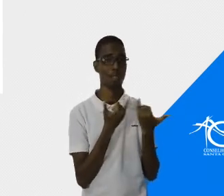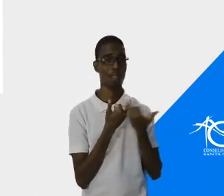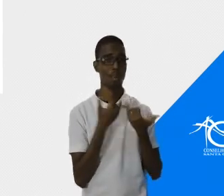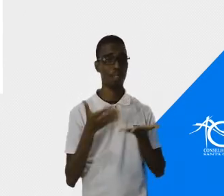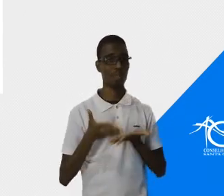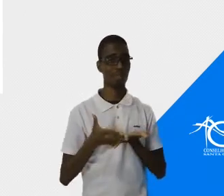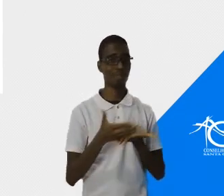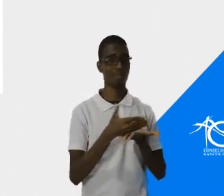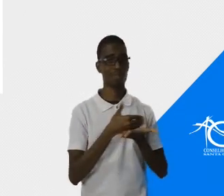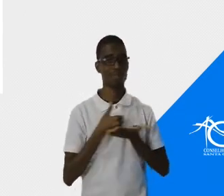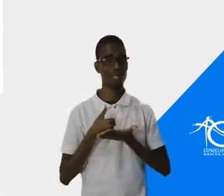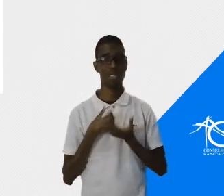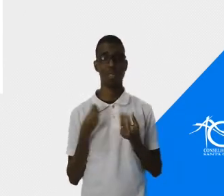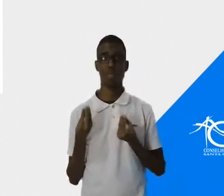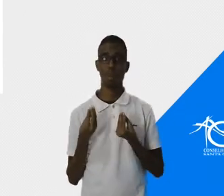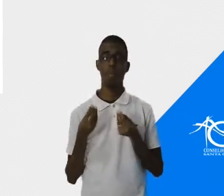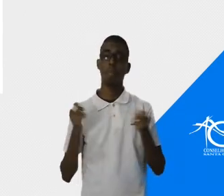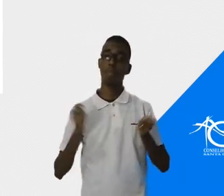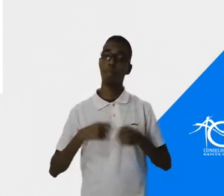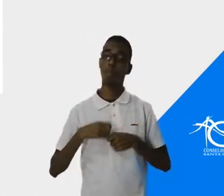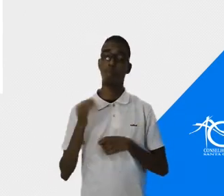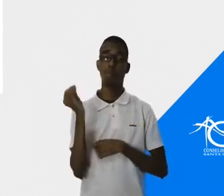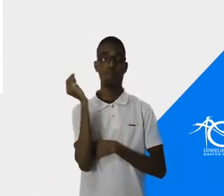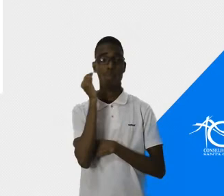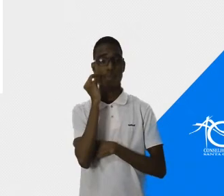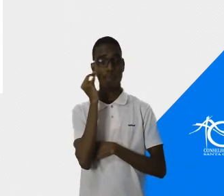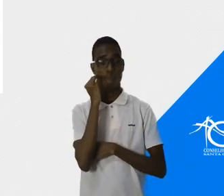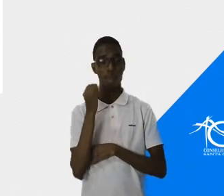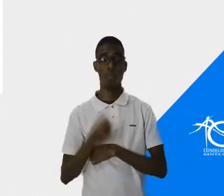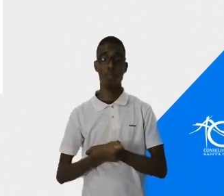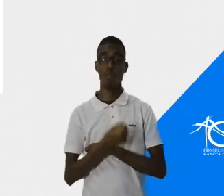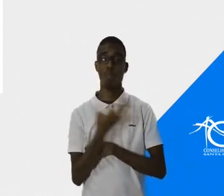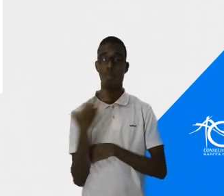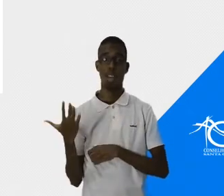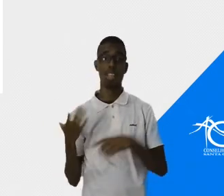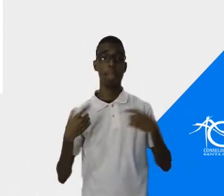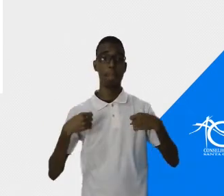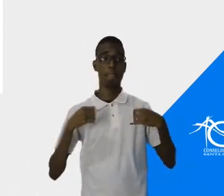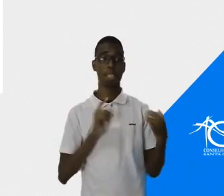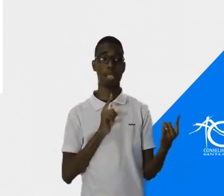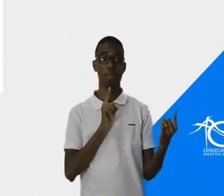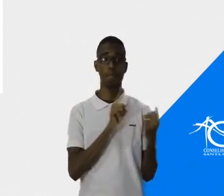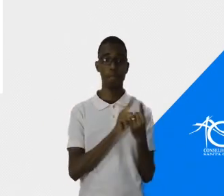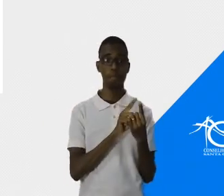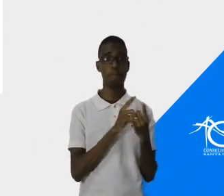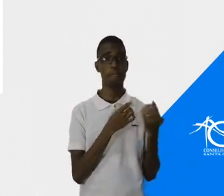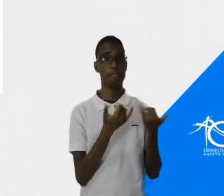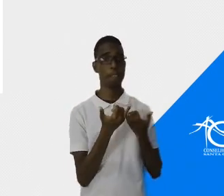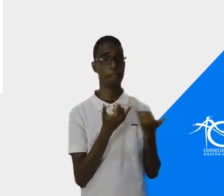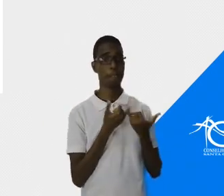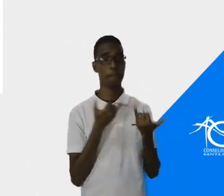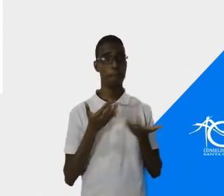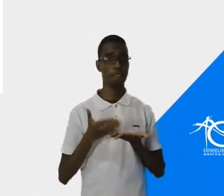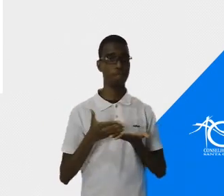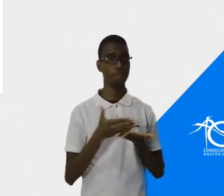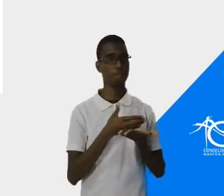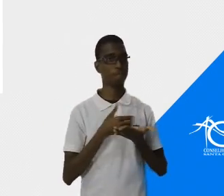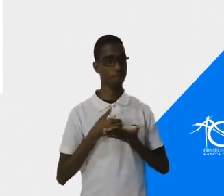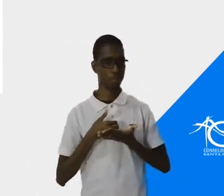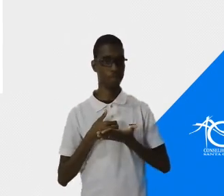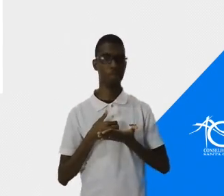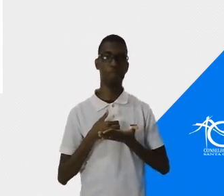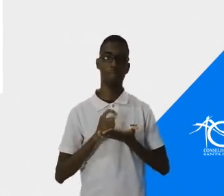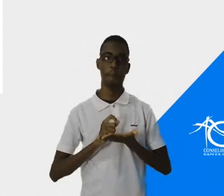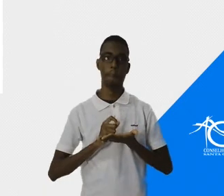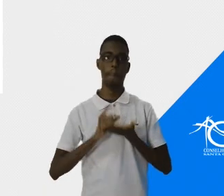que é possível ser feito. Você precisa aumentar a interação clínica de coleta de informações. E, além disso, associar